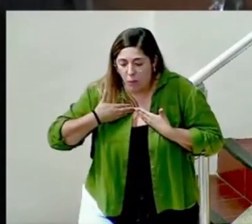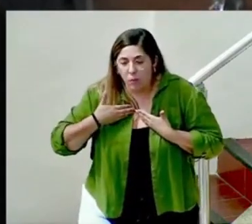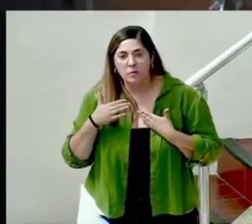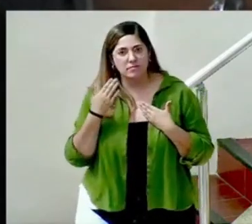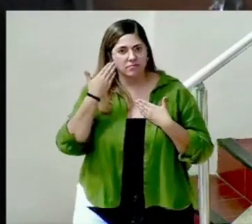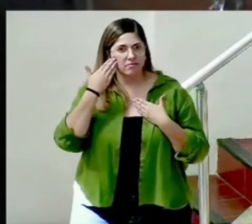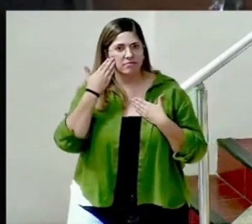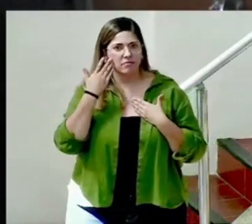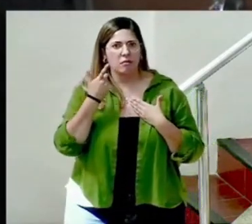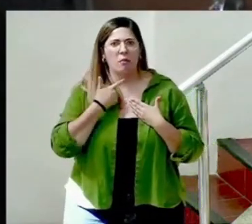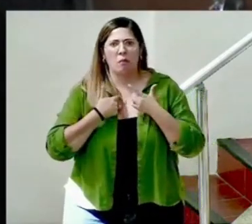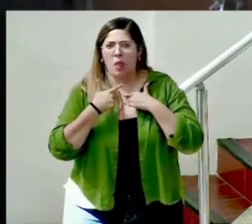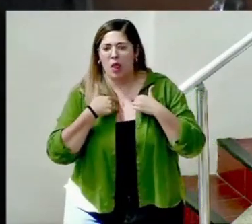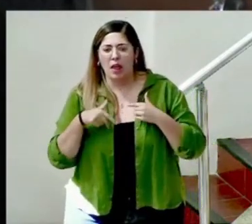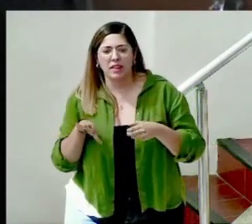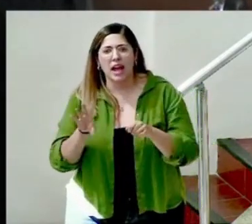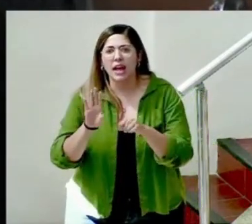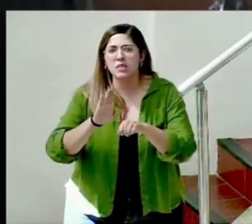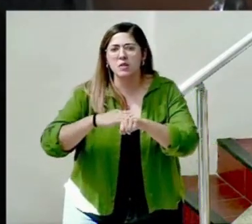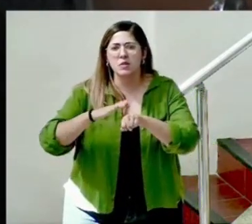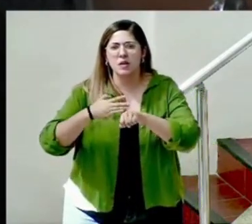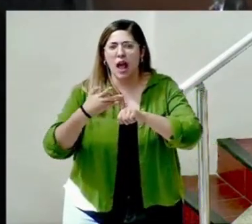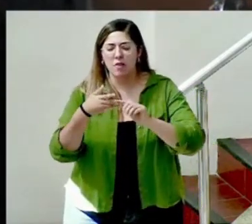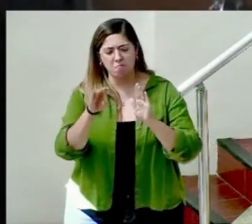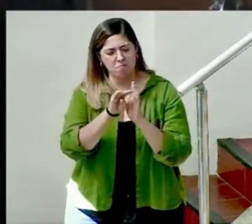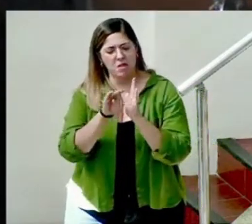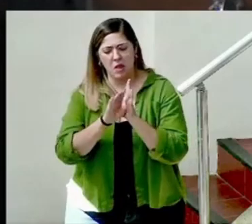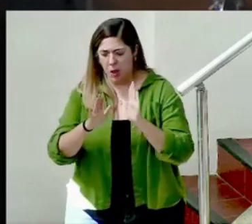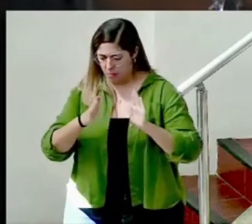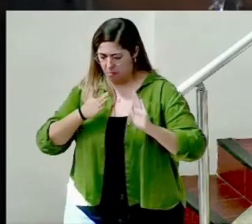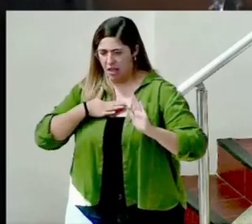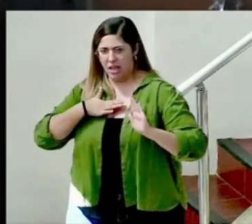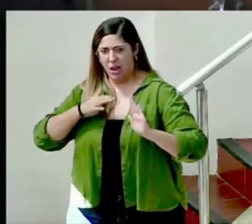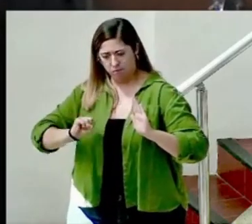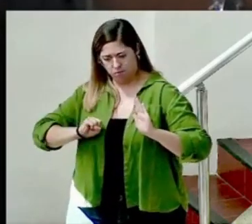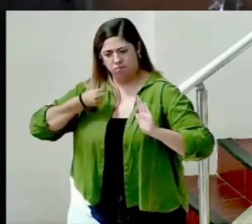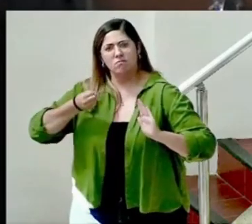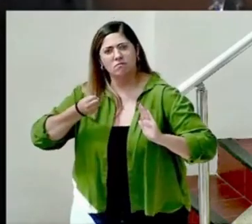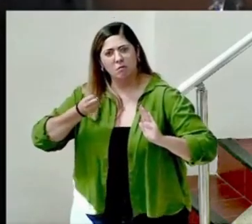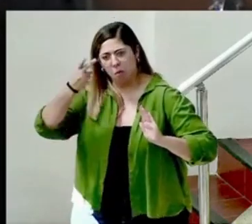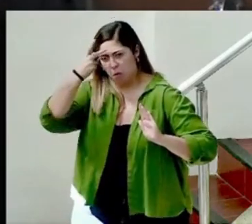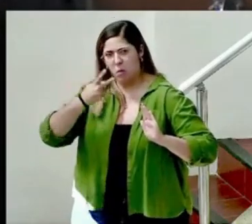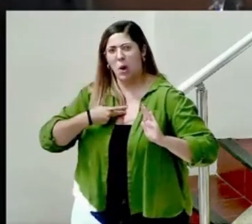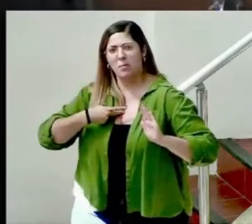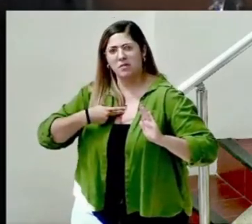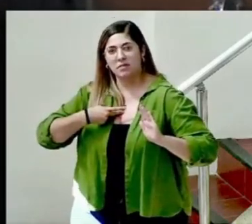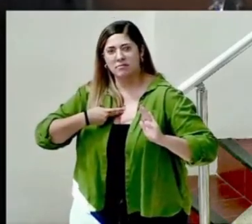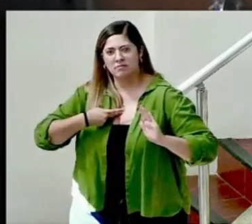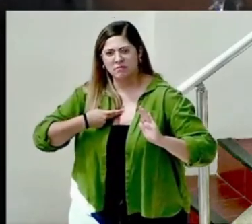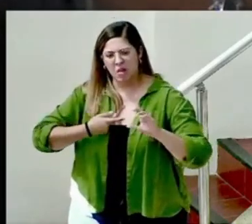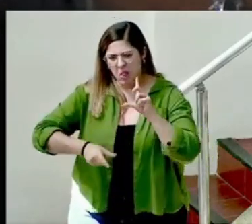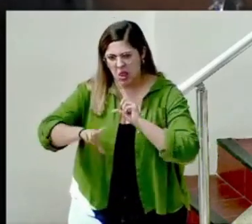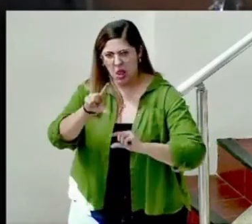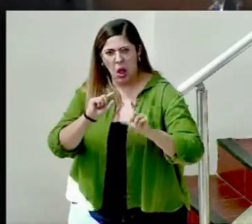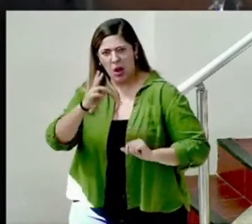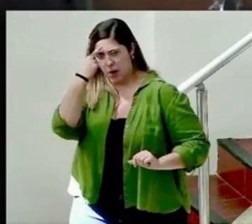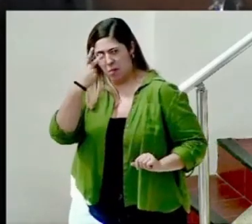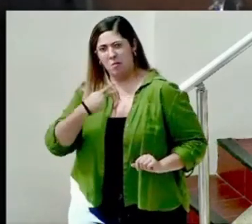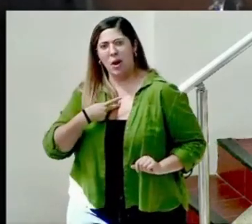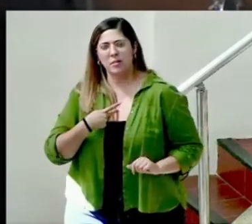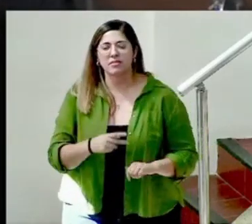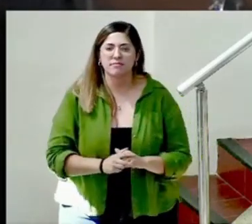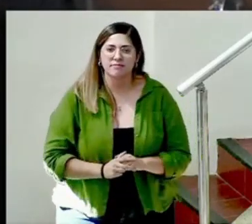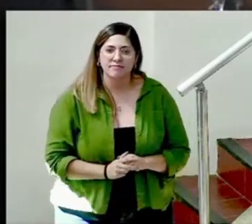minha vontade, os meus planos, é a forma como eu vou agir, as escolhas que eu vou fazer.